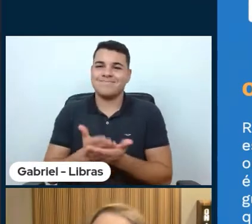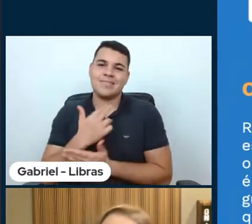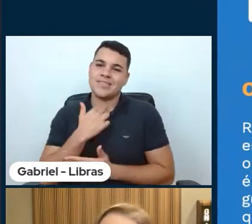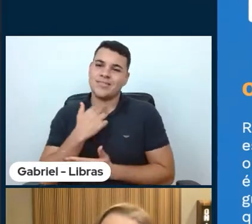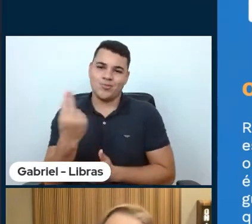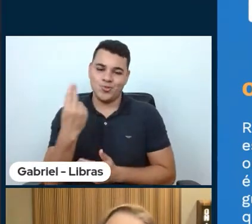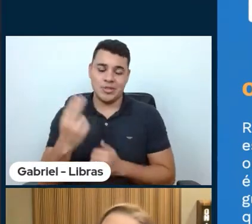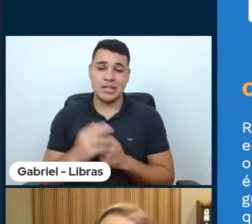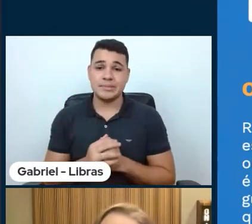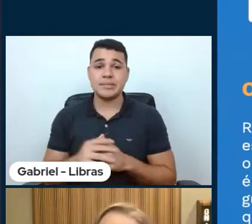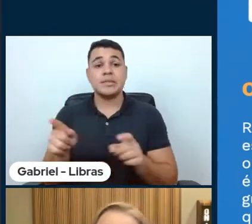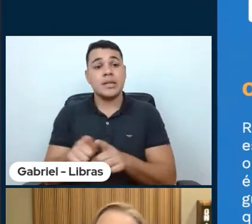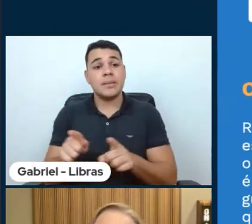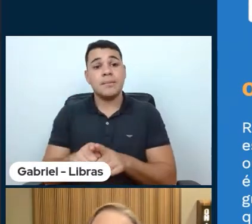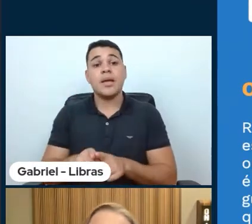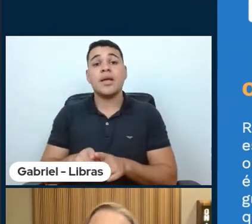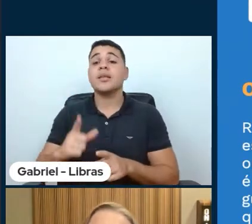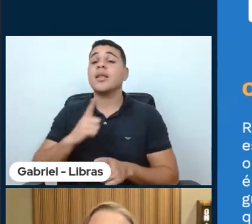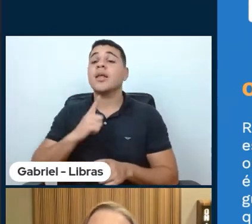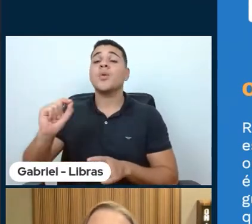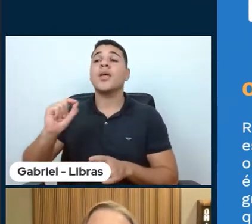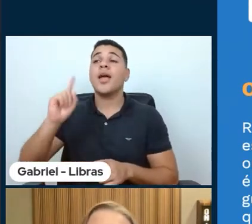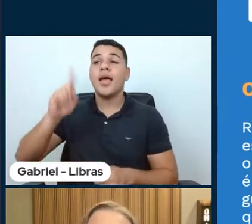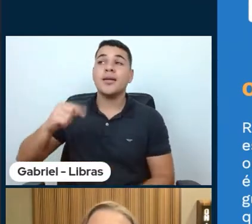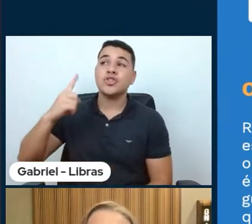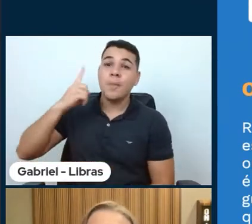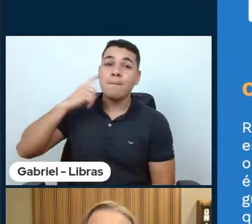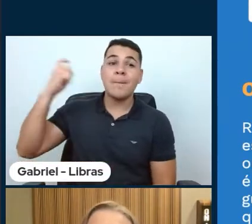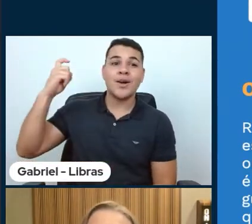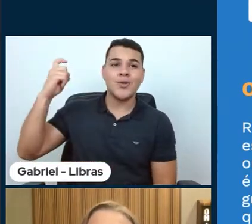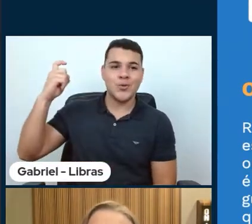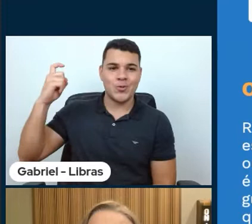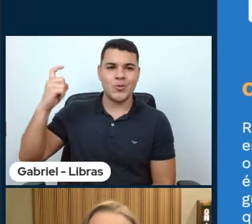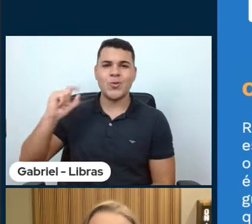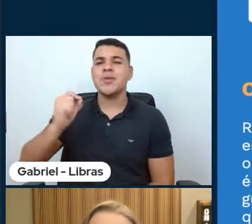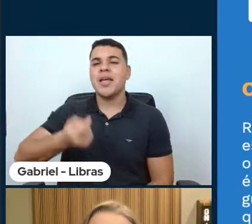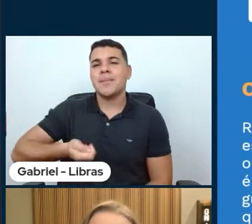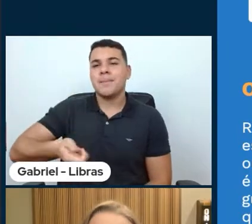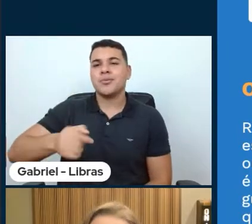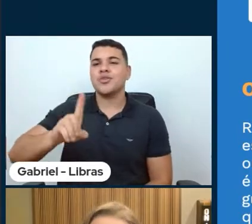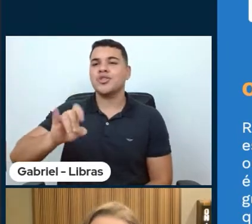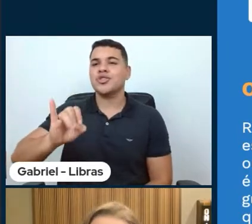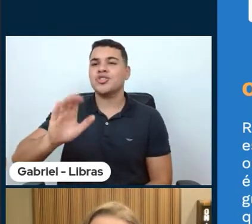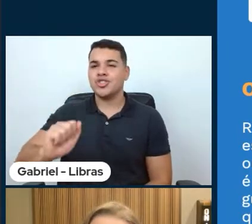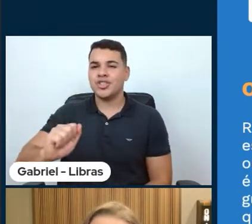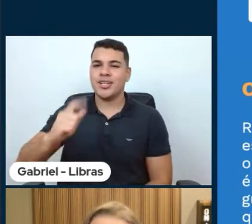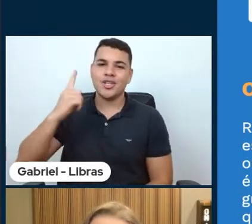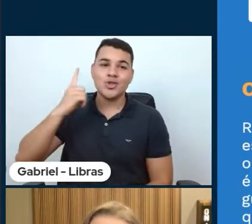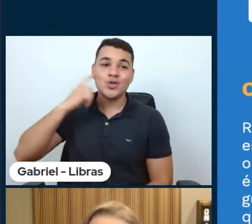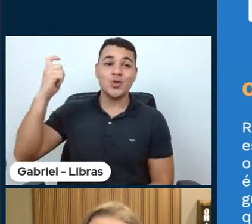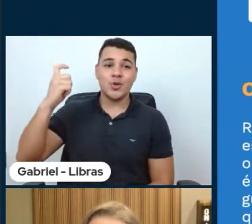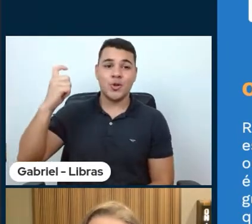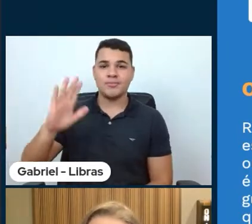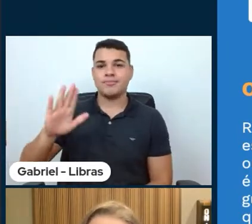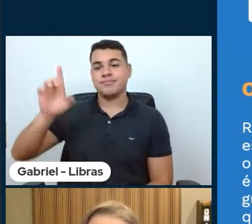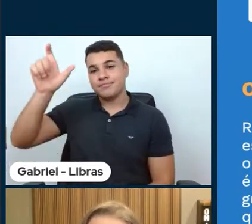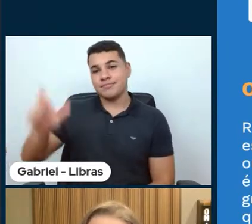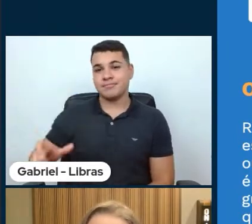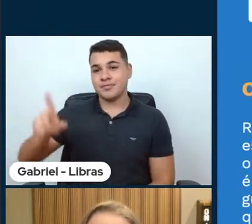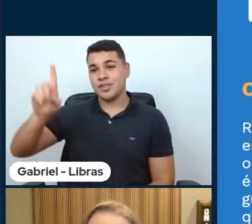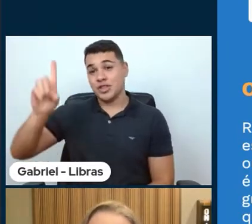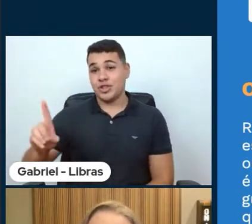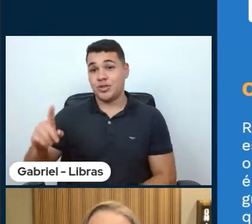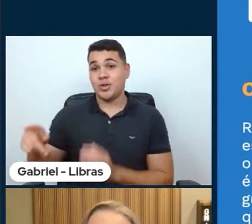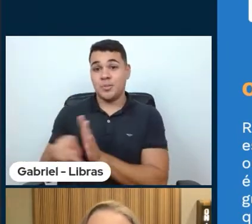é um truque que o diretor da da experiência e para ajudar conduzir a narrativa e conduzir o olhar do